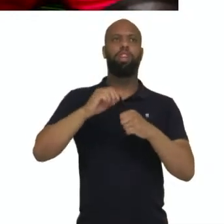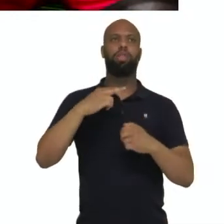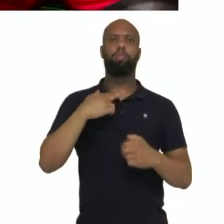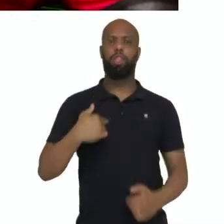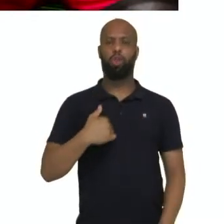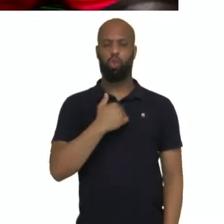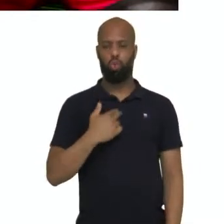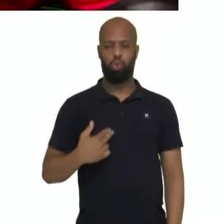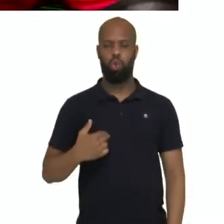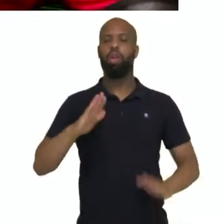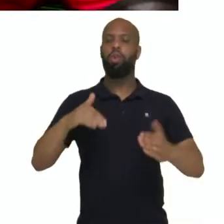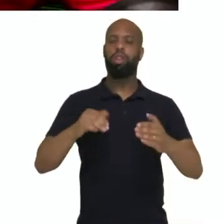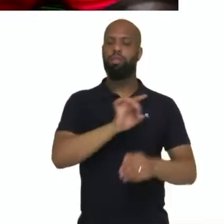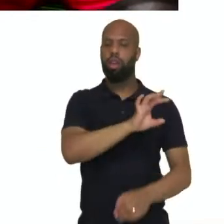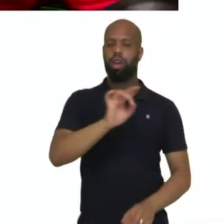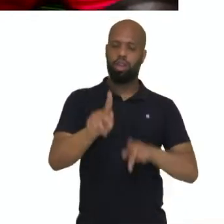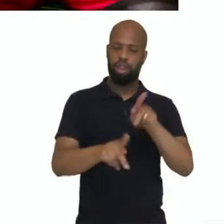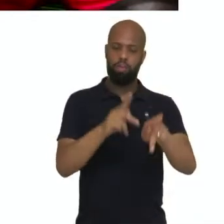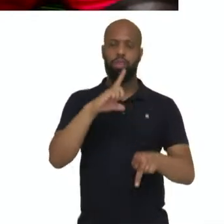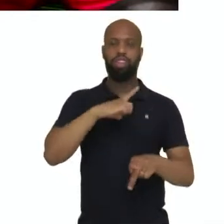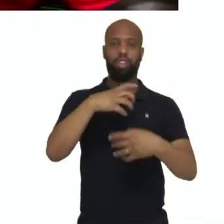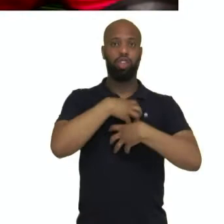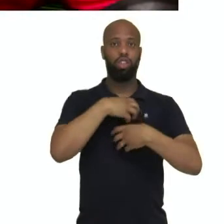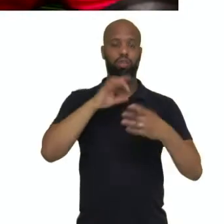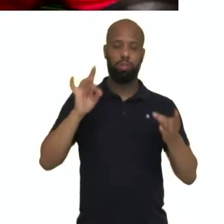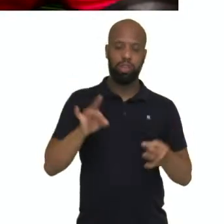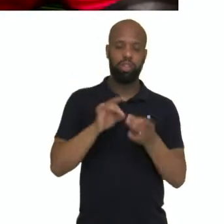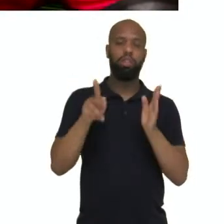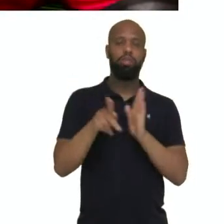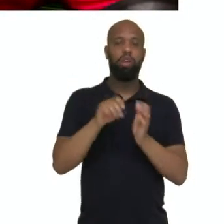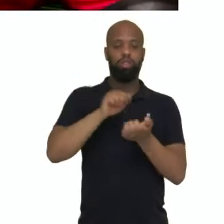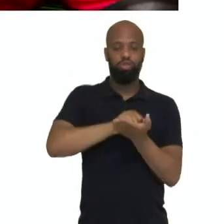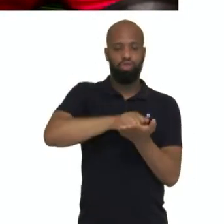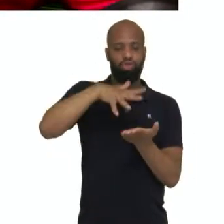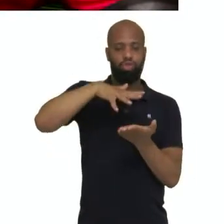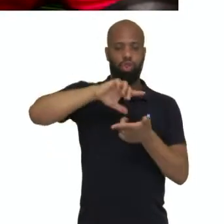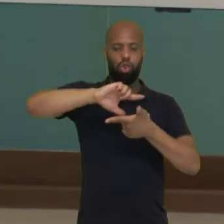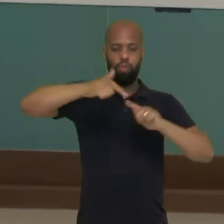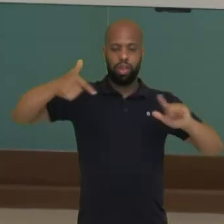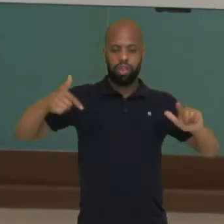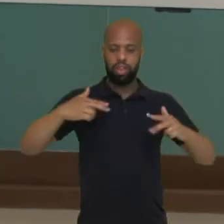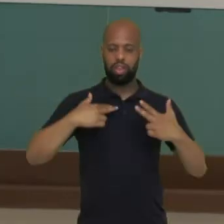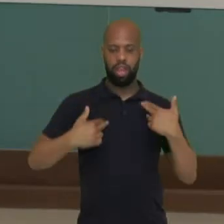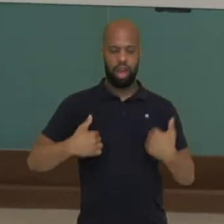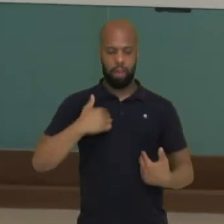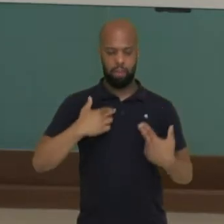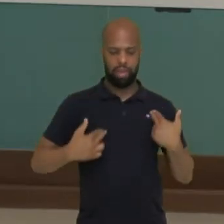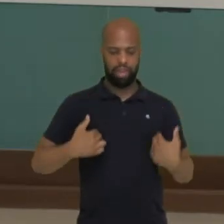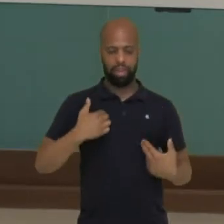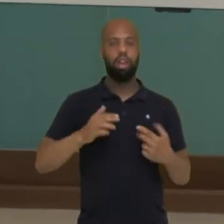Cada povo possui um tipo específico de grafismo e formas geométricas que levam, que transportam o simbolismo e